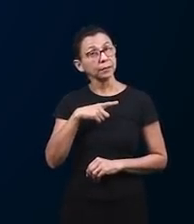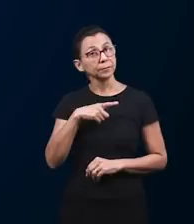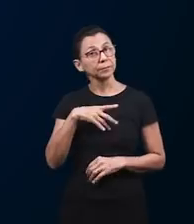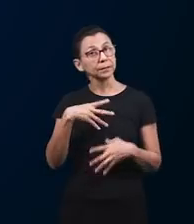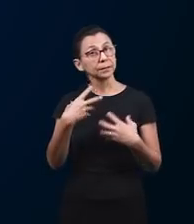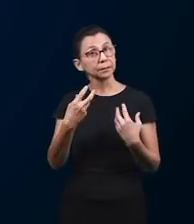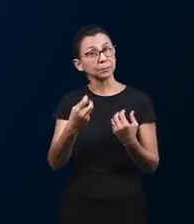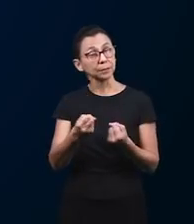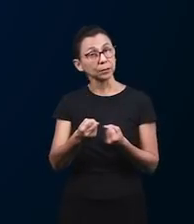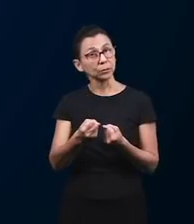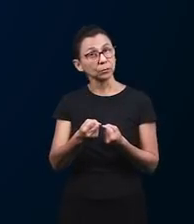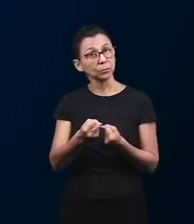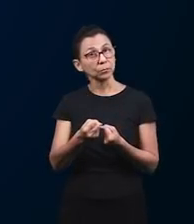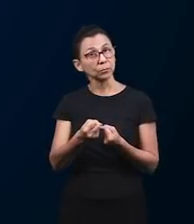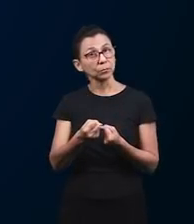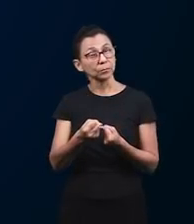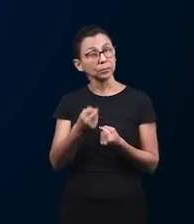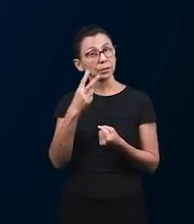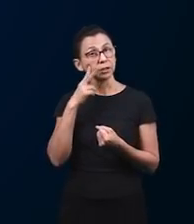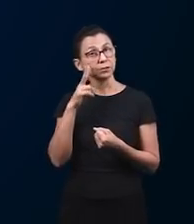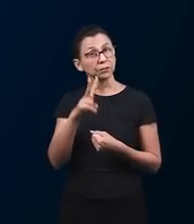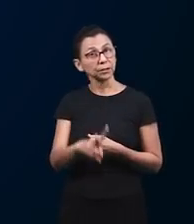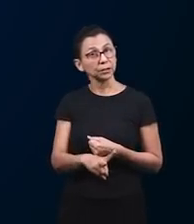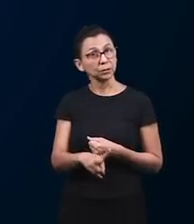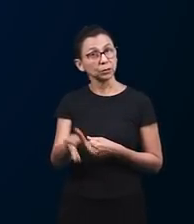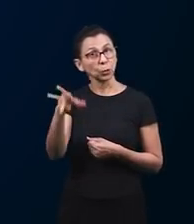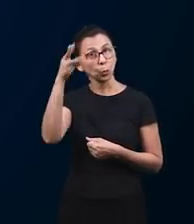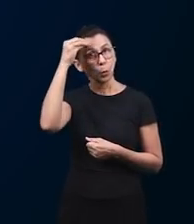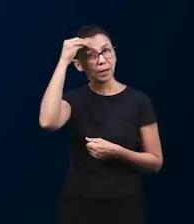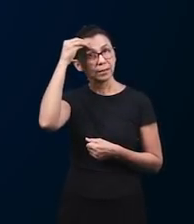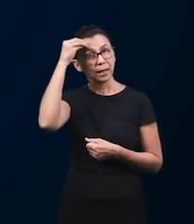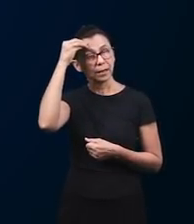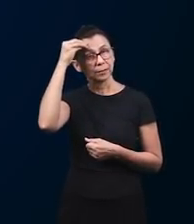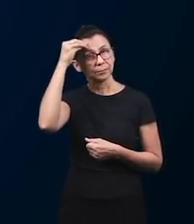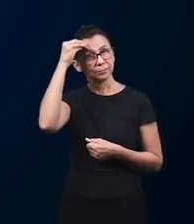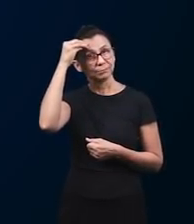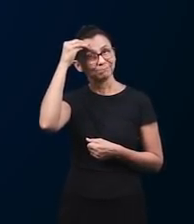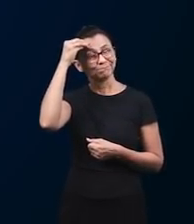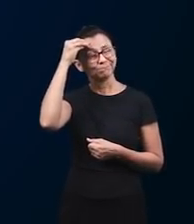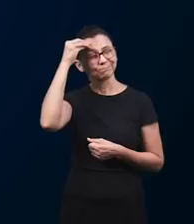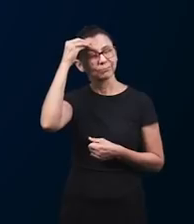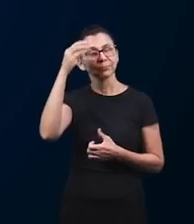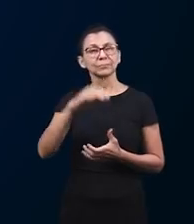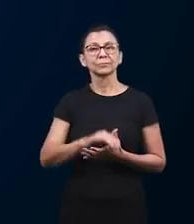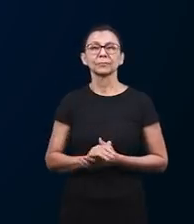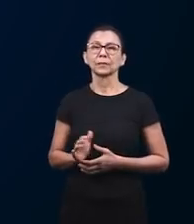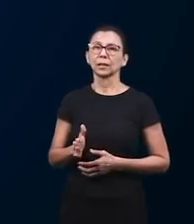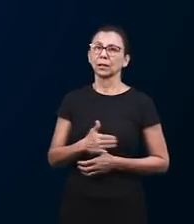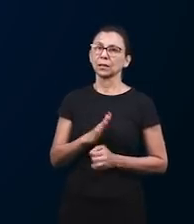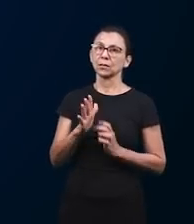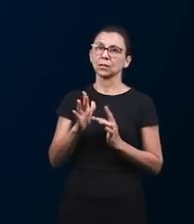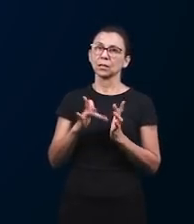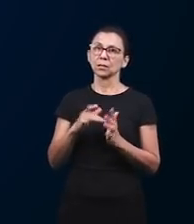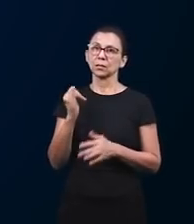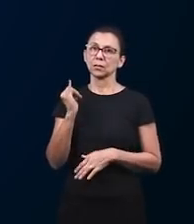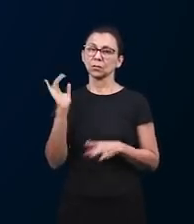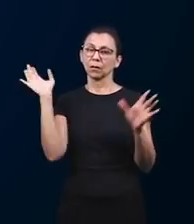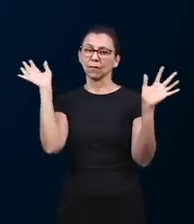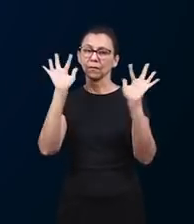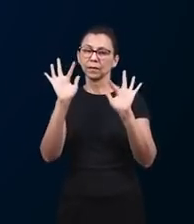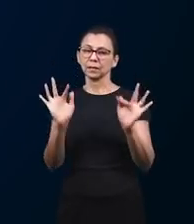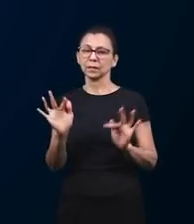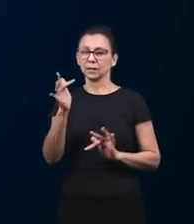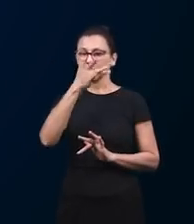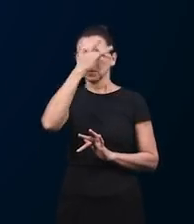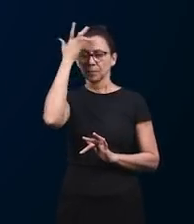e ouvido e guarda-o. Guardar, precisamos guardar cada dia. Jesus certa vez falou assim, olha, bem-aventurado é aquele